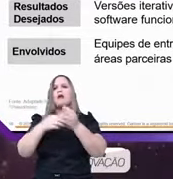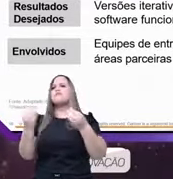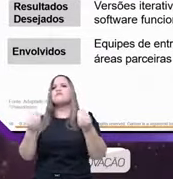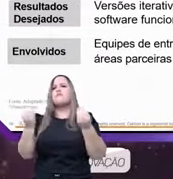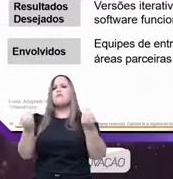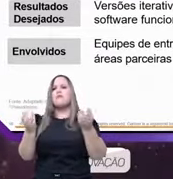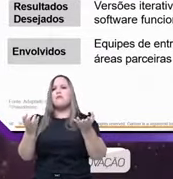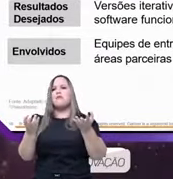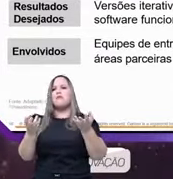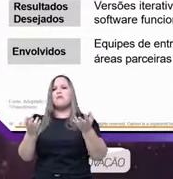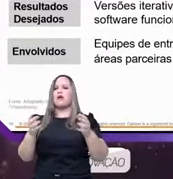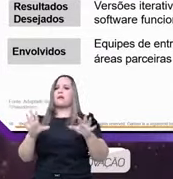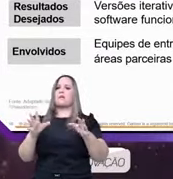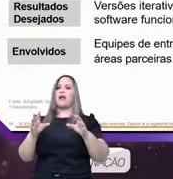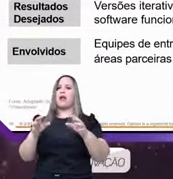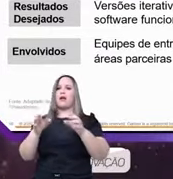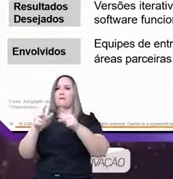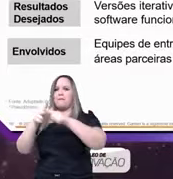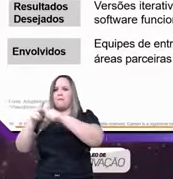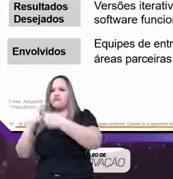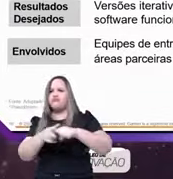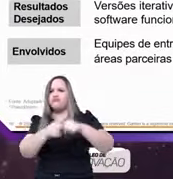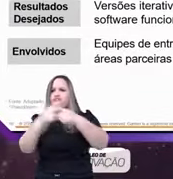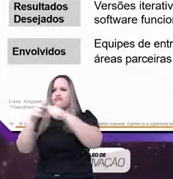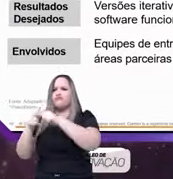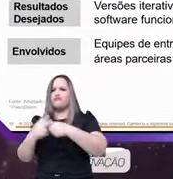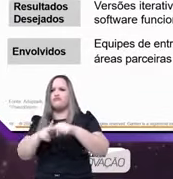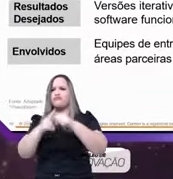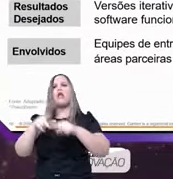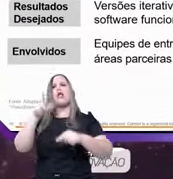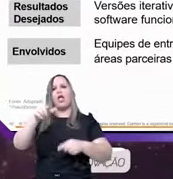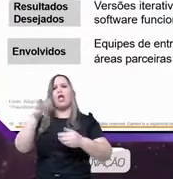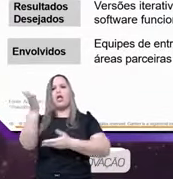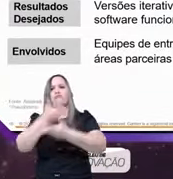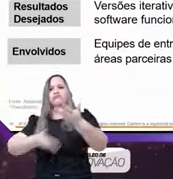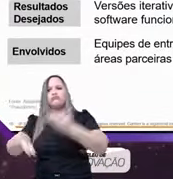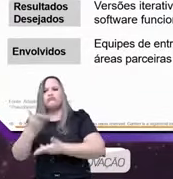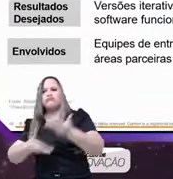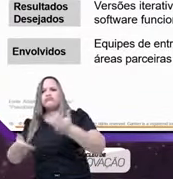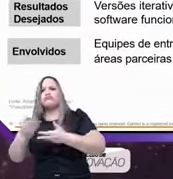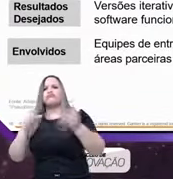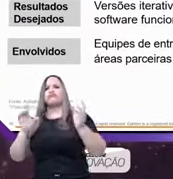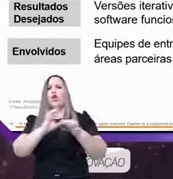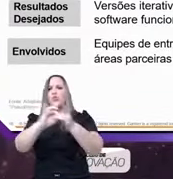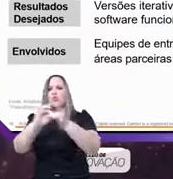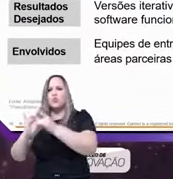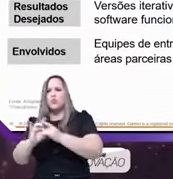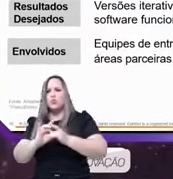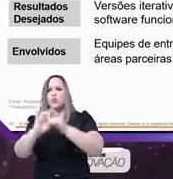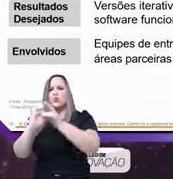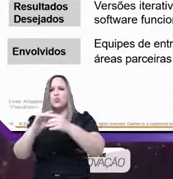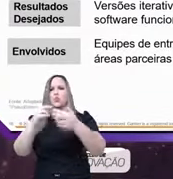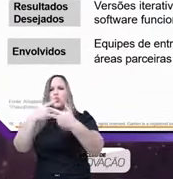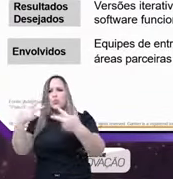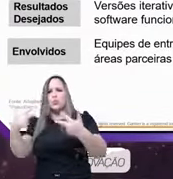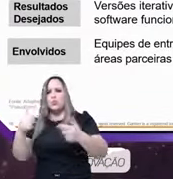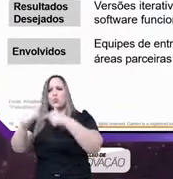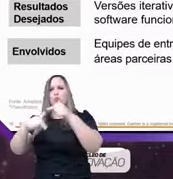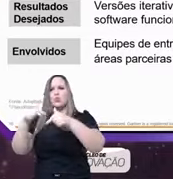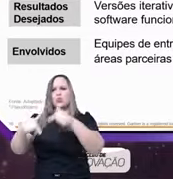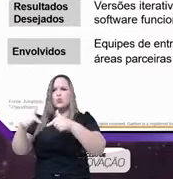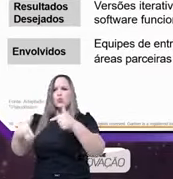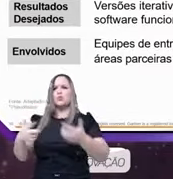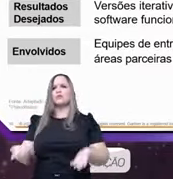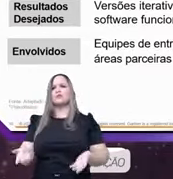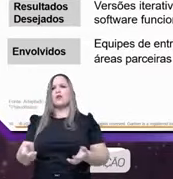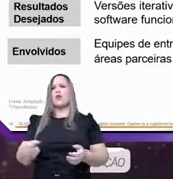ágil para a organização? É uma forma colaborativa, flexível, centralizada no cliente, no cidadão de trabalhar. Então, não é uma coisa